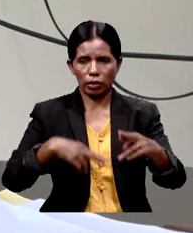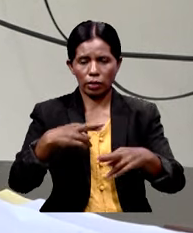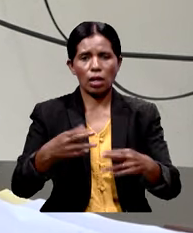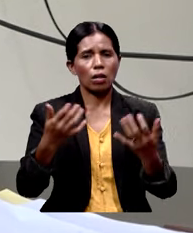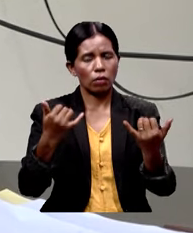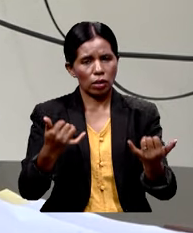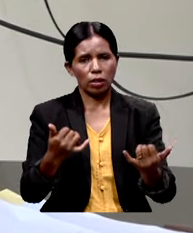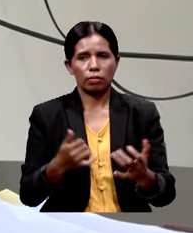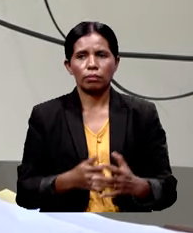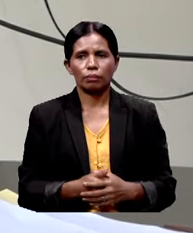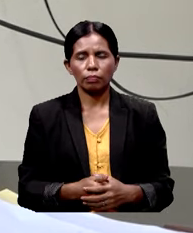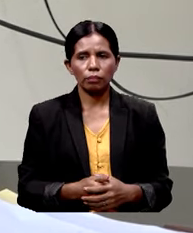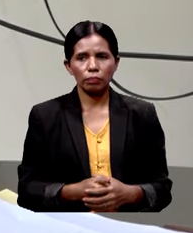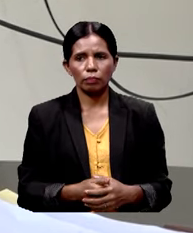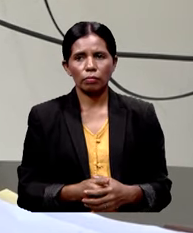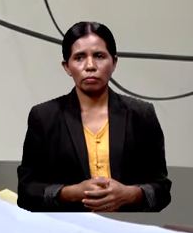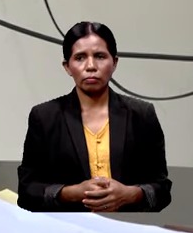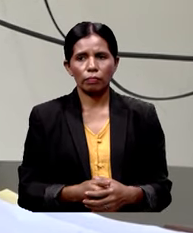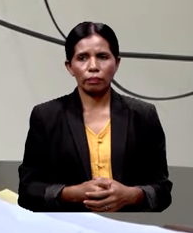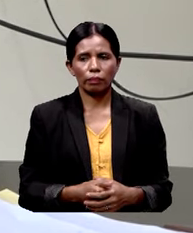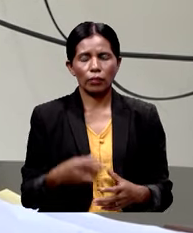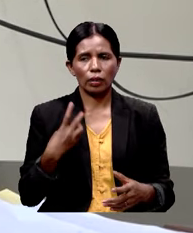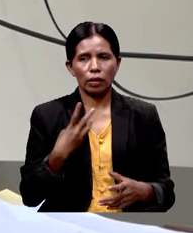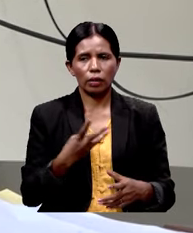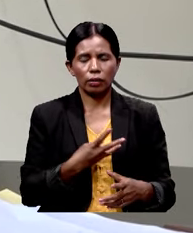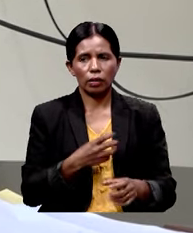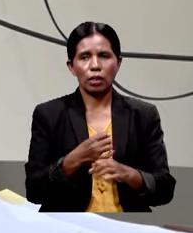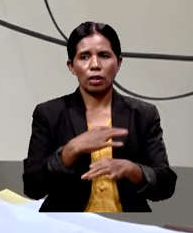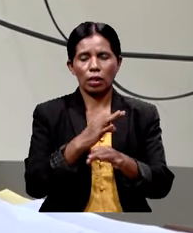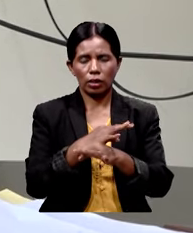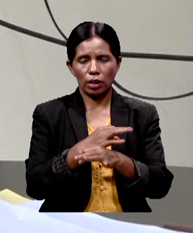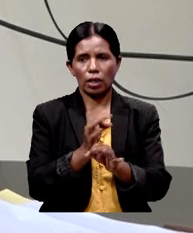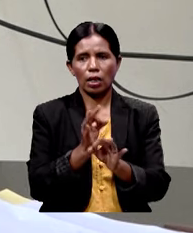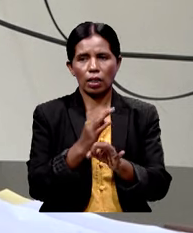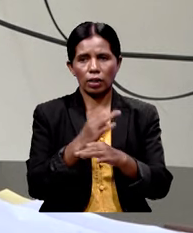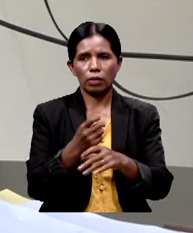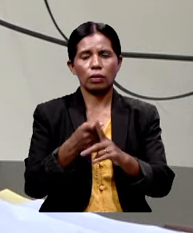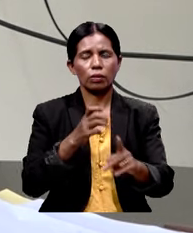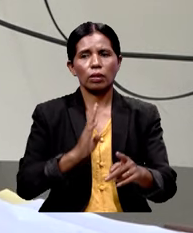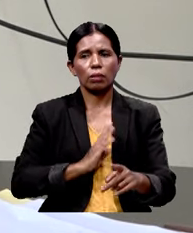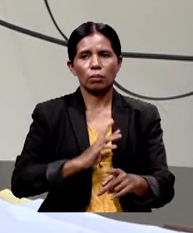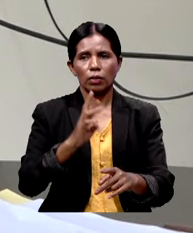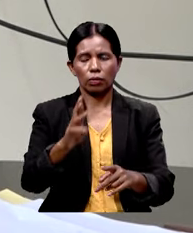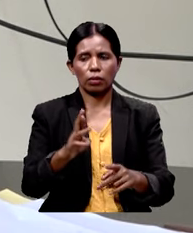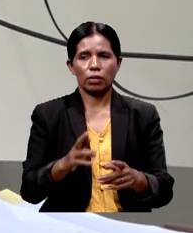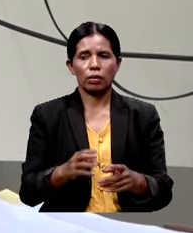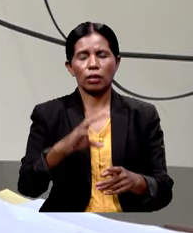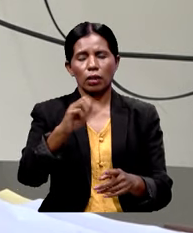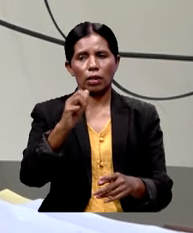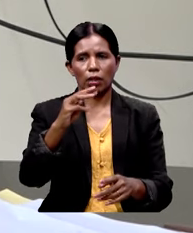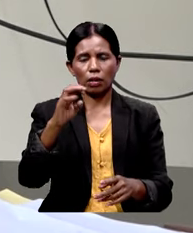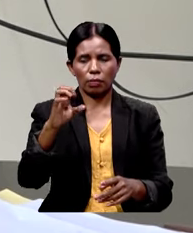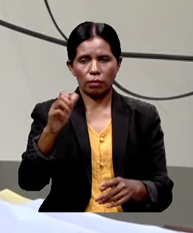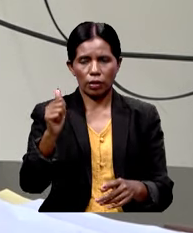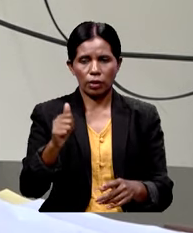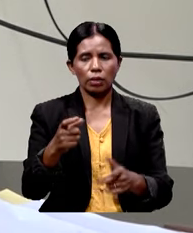agora da dar nem terminal itu foi yang atau rehabilita ini foi mak ia parte bekoran ini yang terminal kami yang ini mak desa